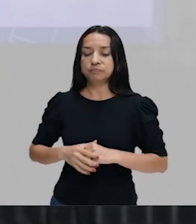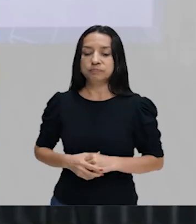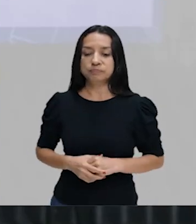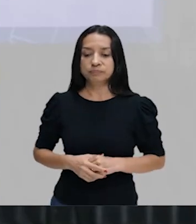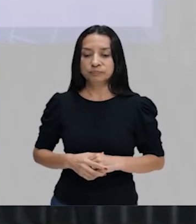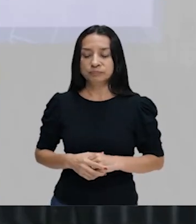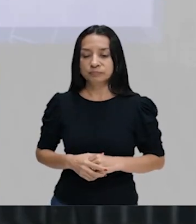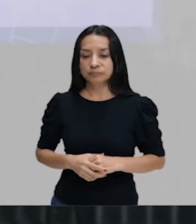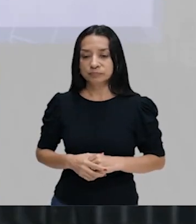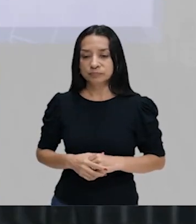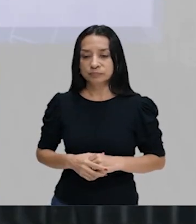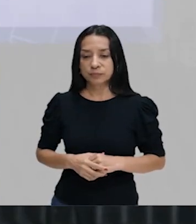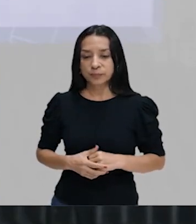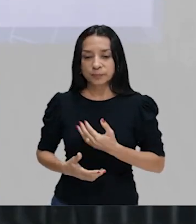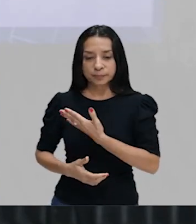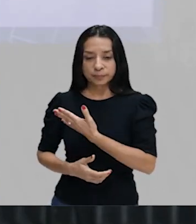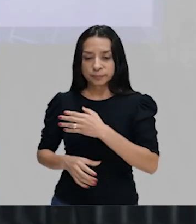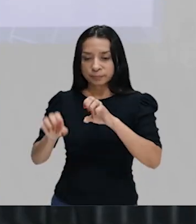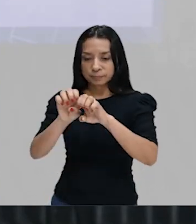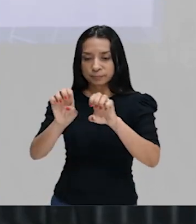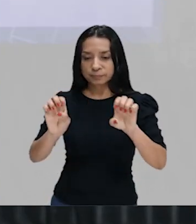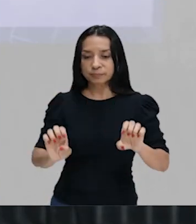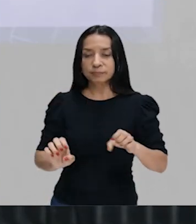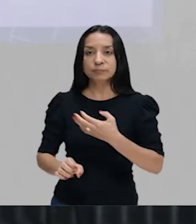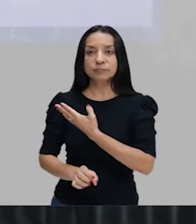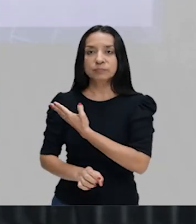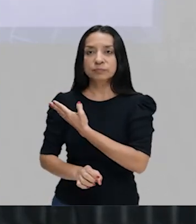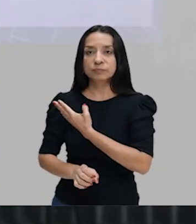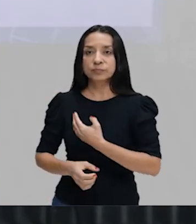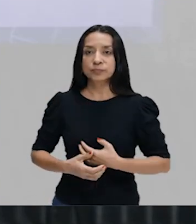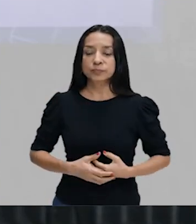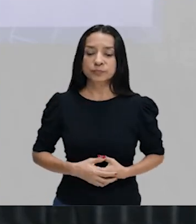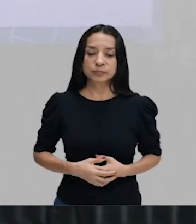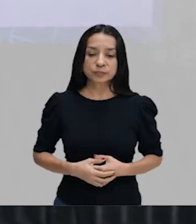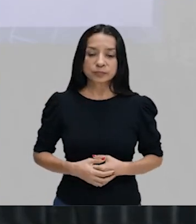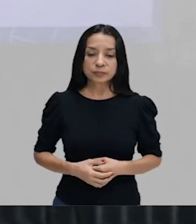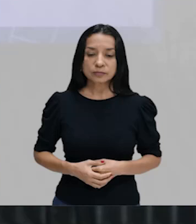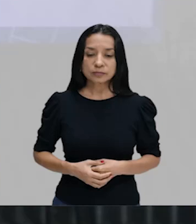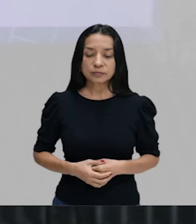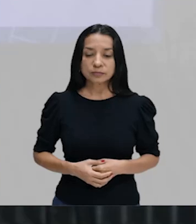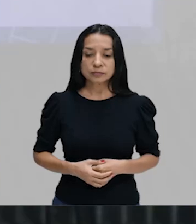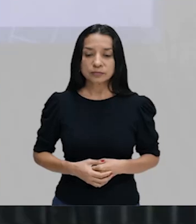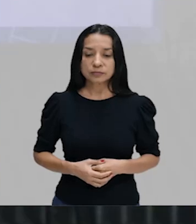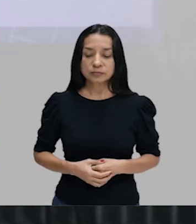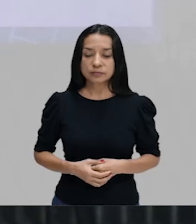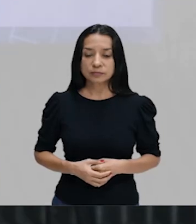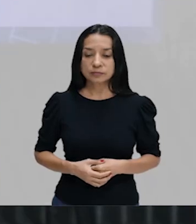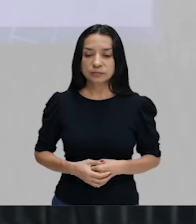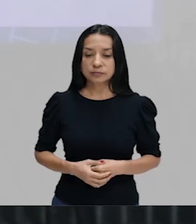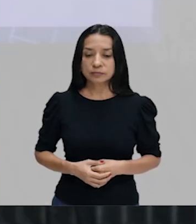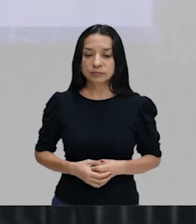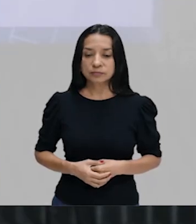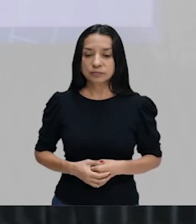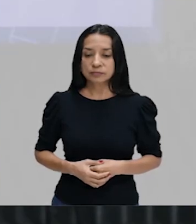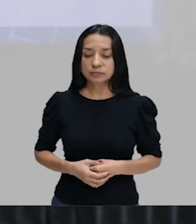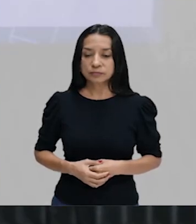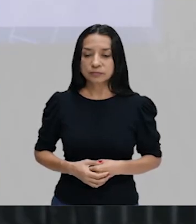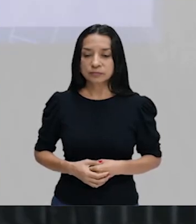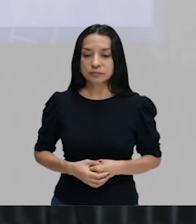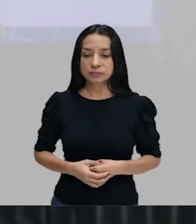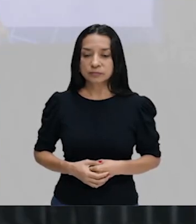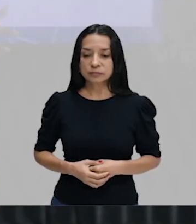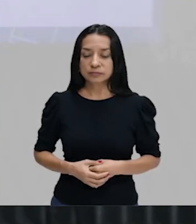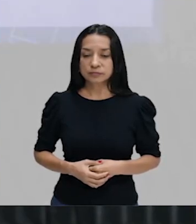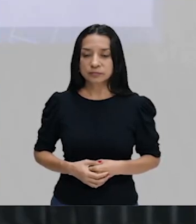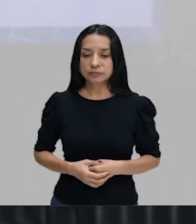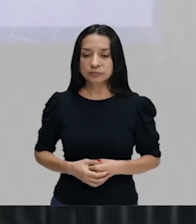por aberto no A, fechado no B. Dito de outra forma, x pertence aos reais tal que A menor do que x,